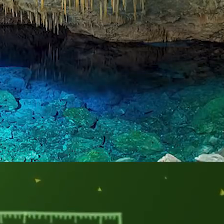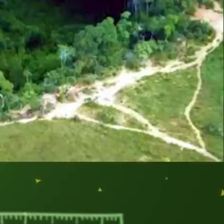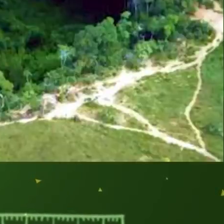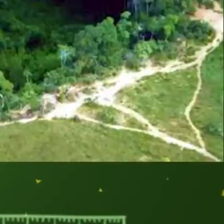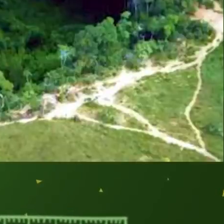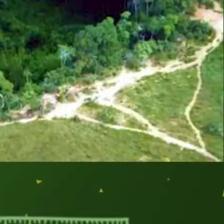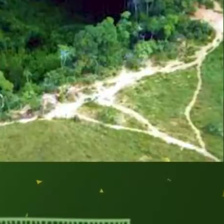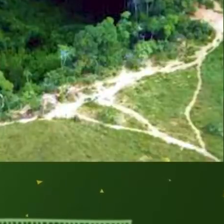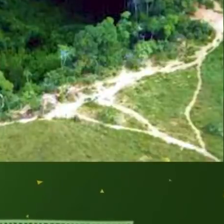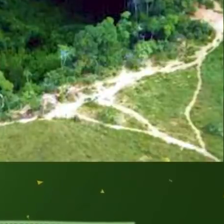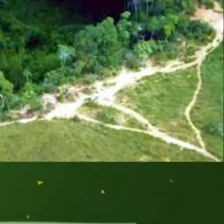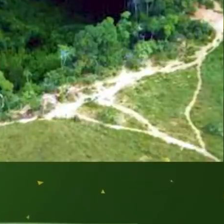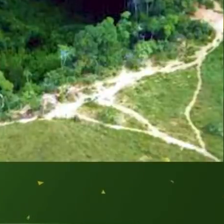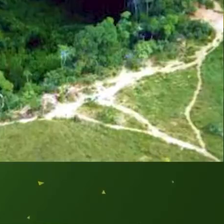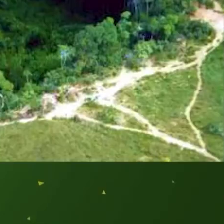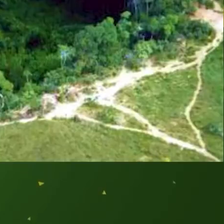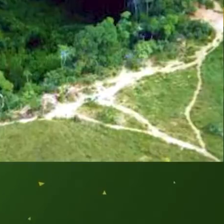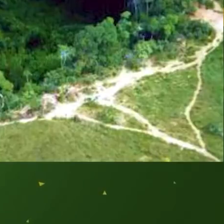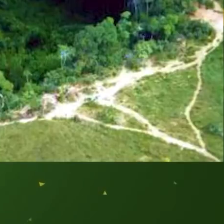Mato Grosso do Sul,